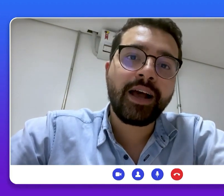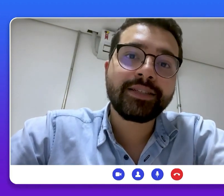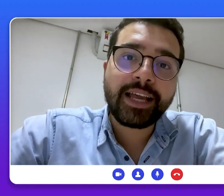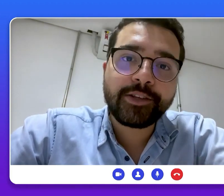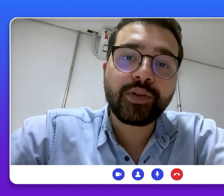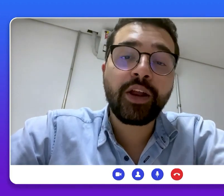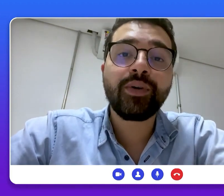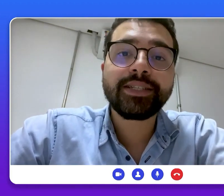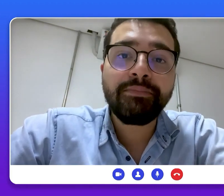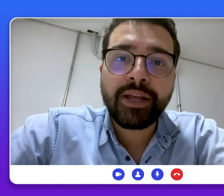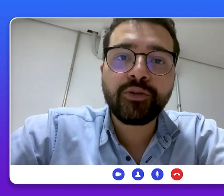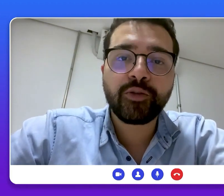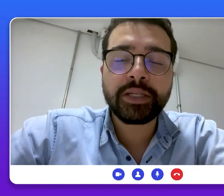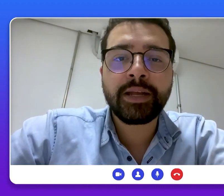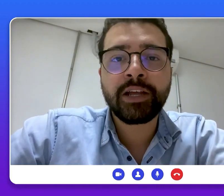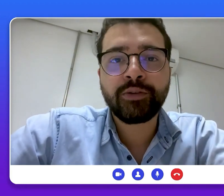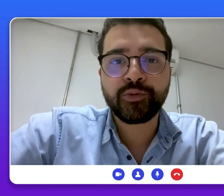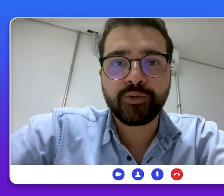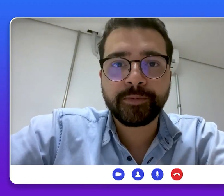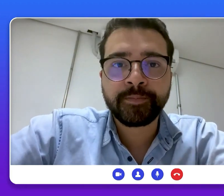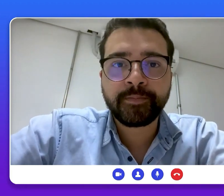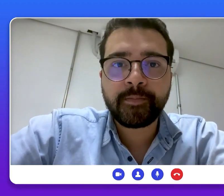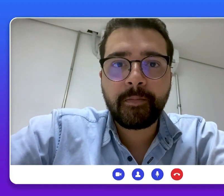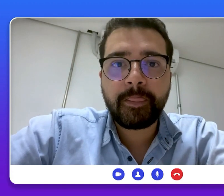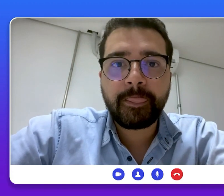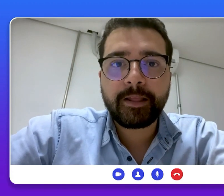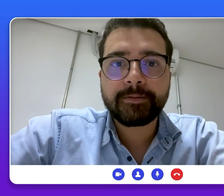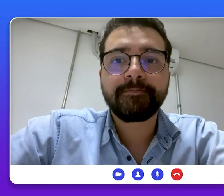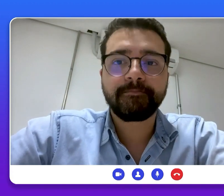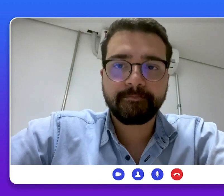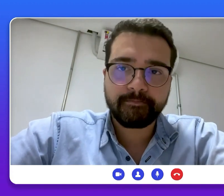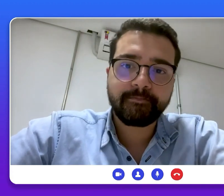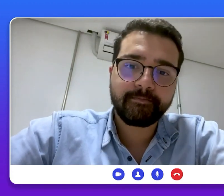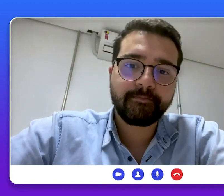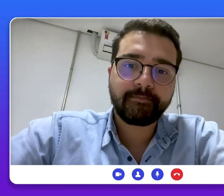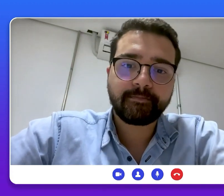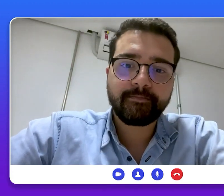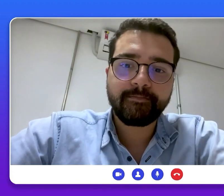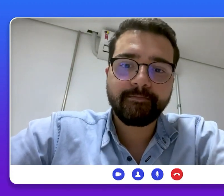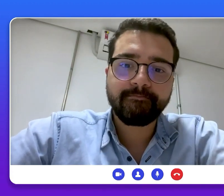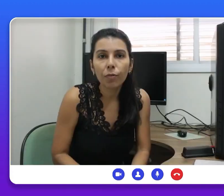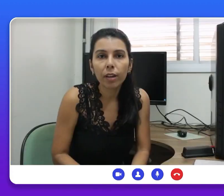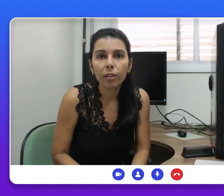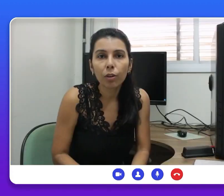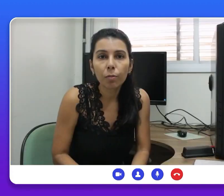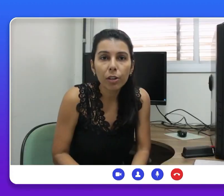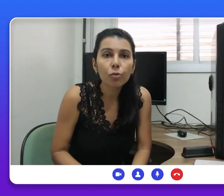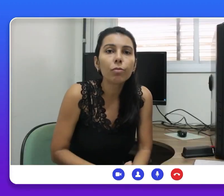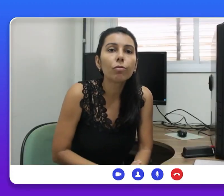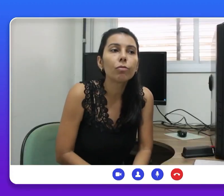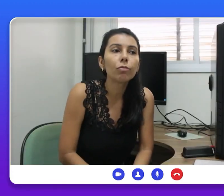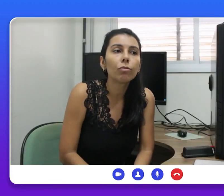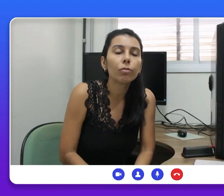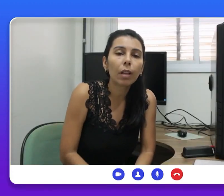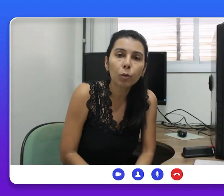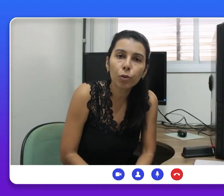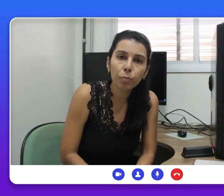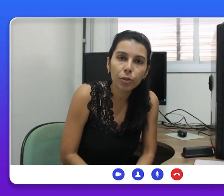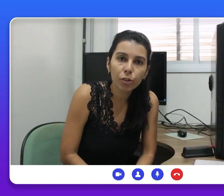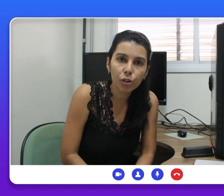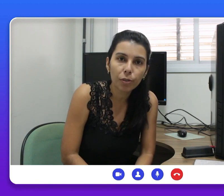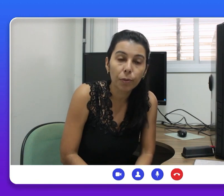terem acesso, terem conhecimento sobre determinado assunto? Essas plataformas de redes sociais, elas têm, como eu falei anteriormente, um